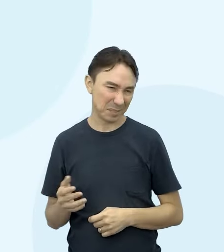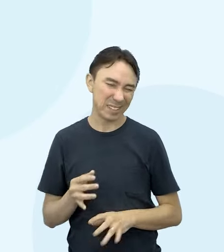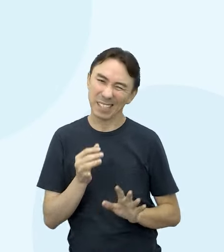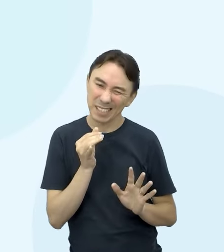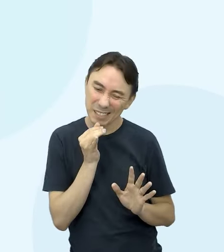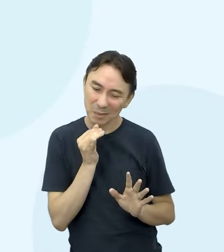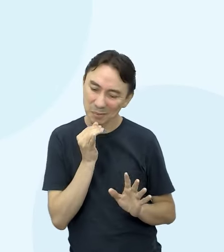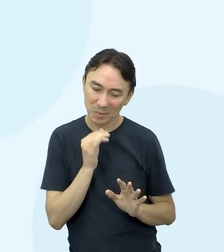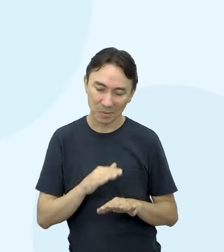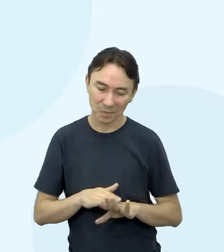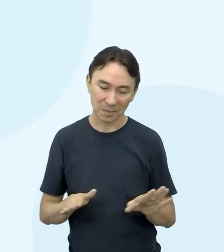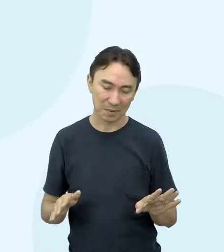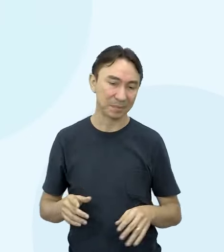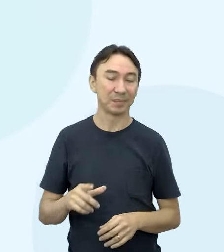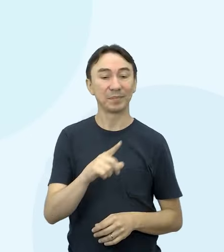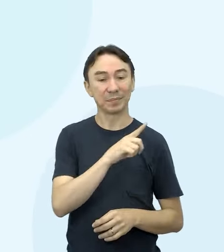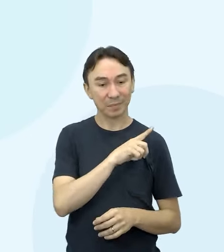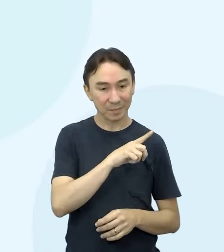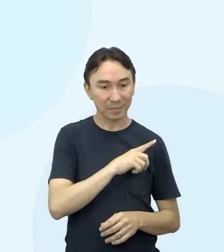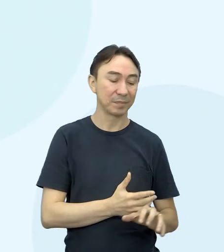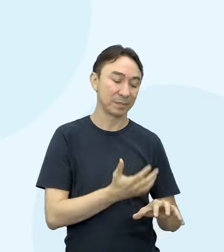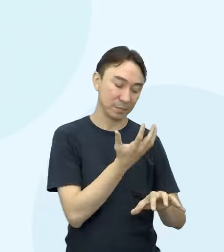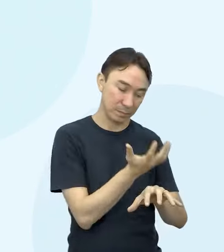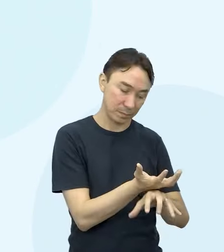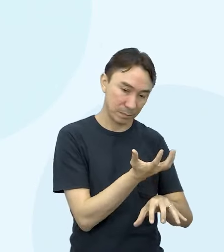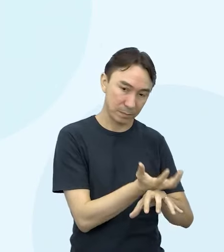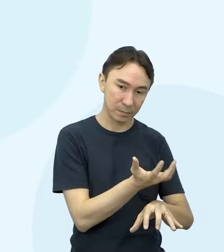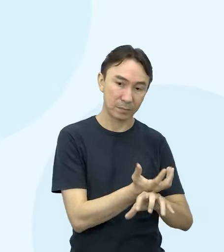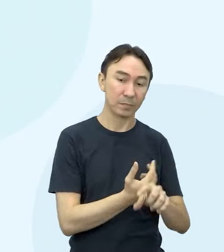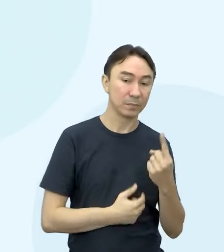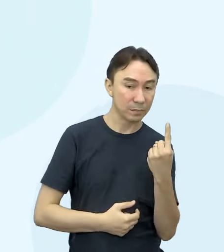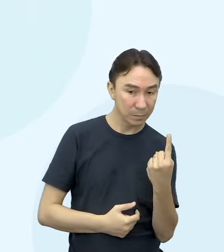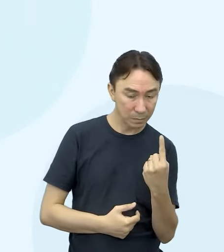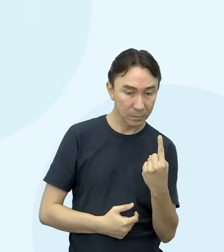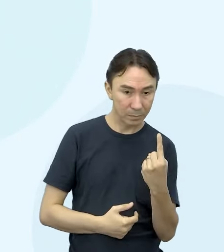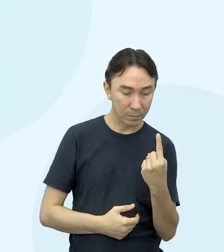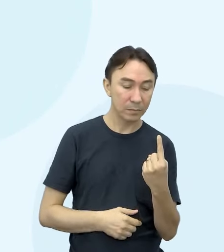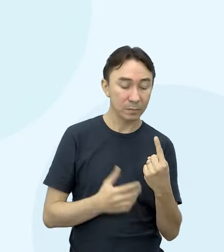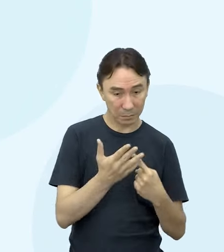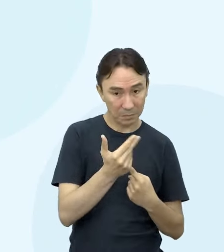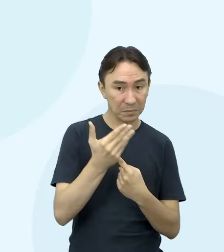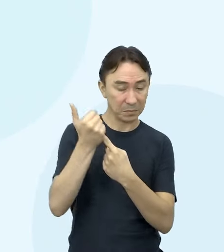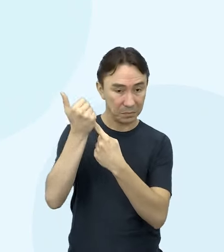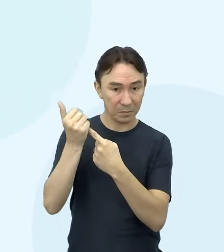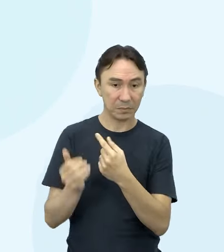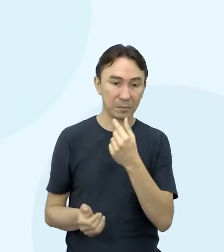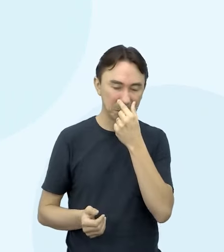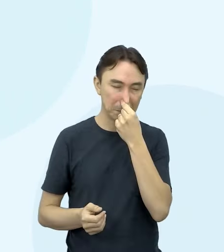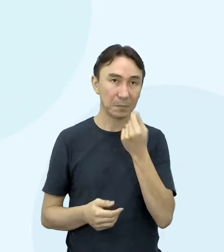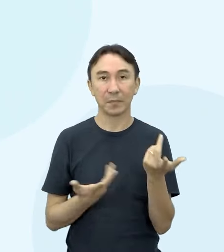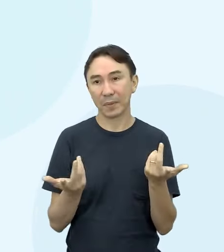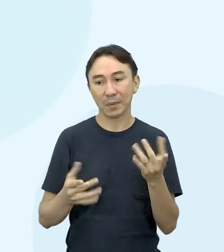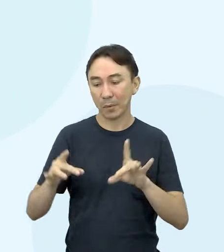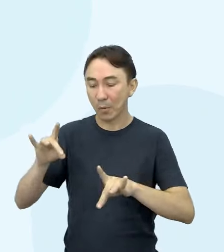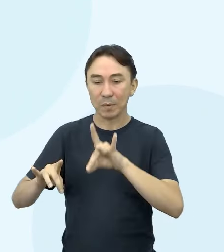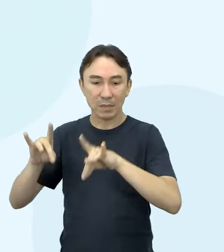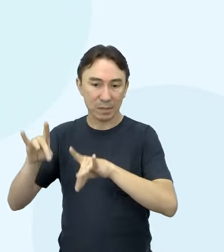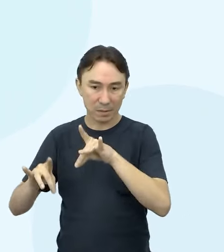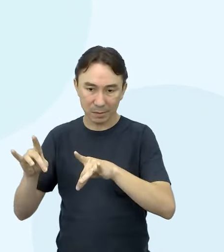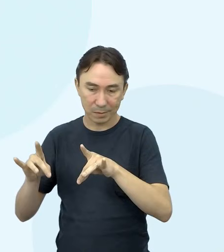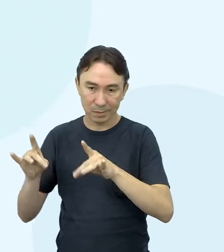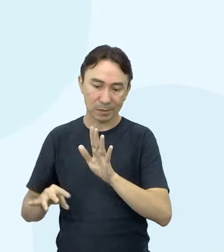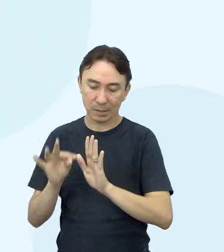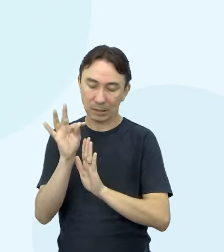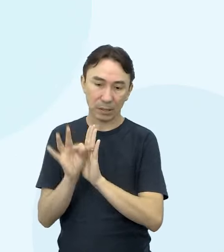exemplo só, tá? Componente 1, né, que a gente está falando de tecnologia, né, e uma oficina de produção de